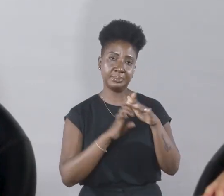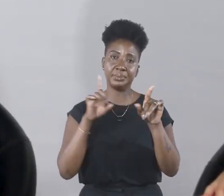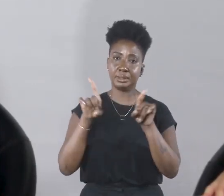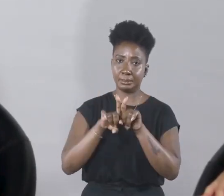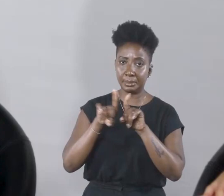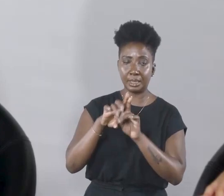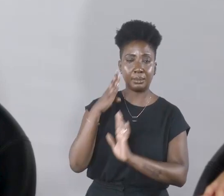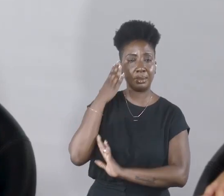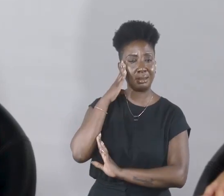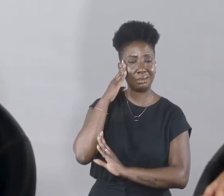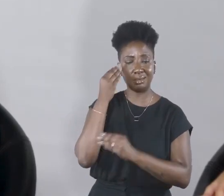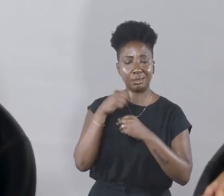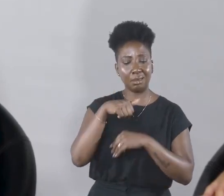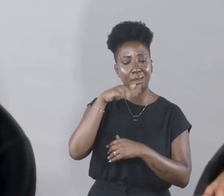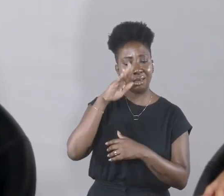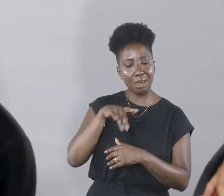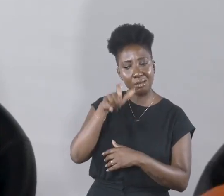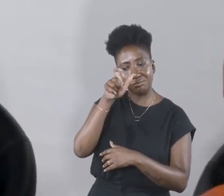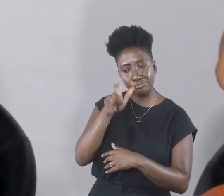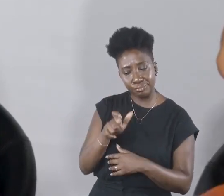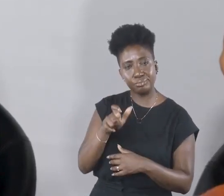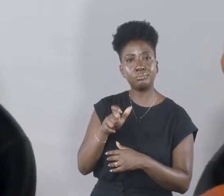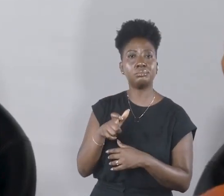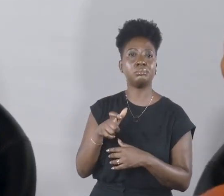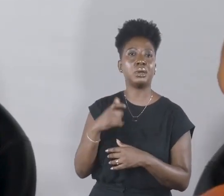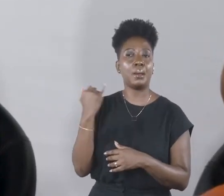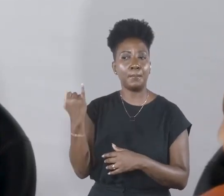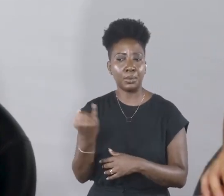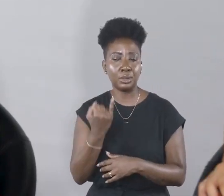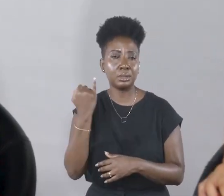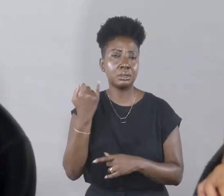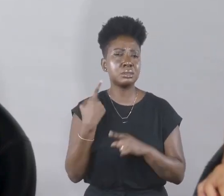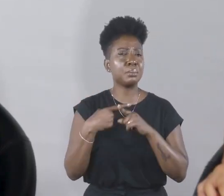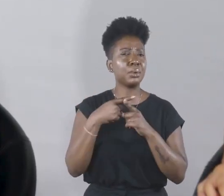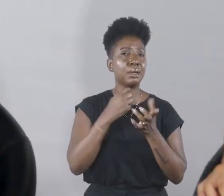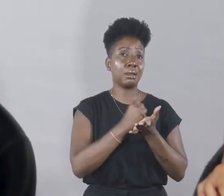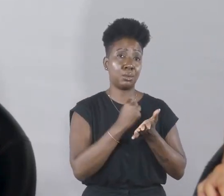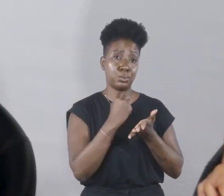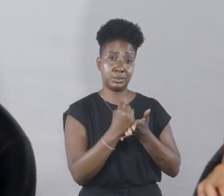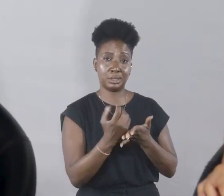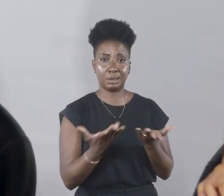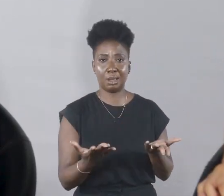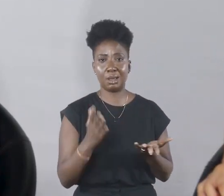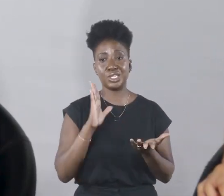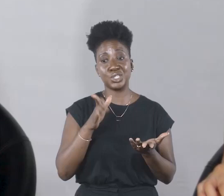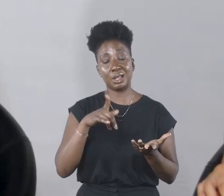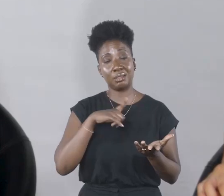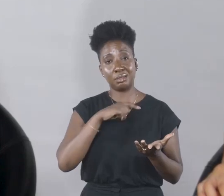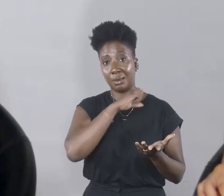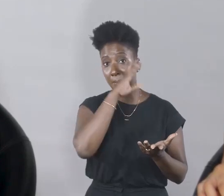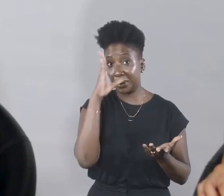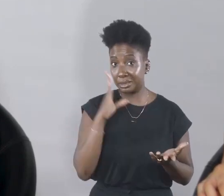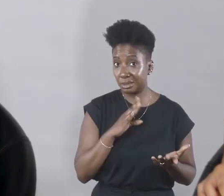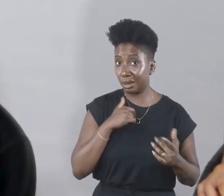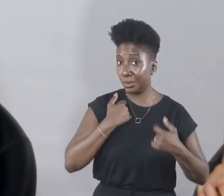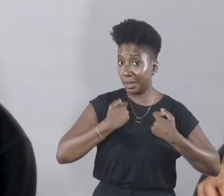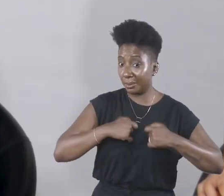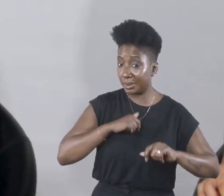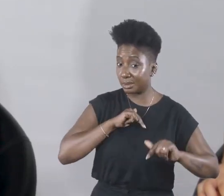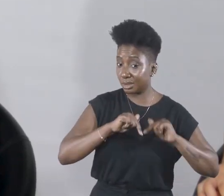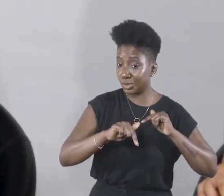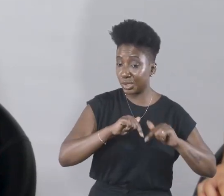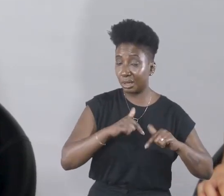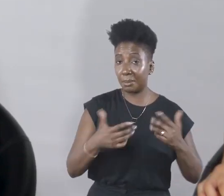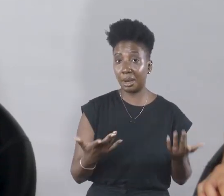as empresas, para eles entenderem também quem são essas pessoas, para poder entender a importância, por que precisa contratar um imigrante, se já